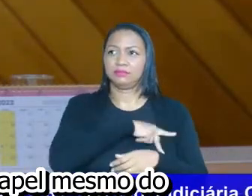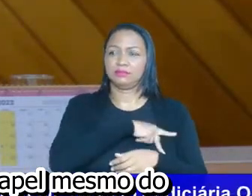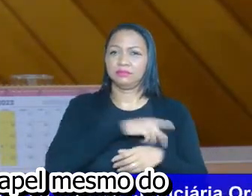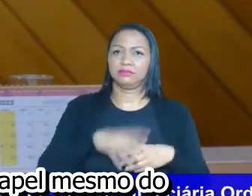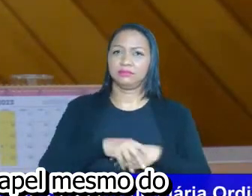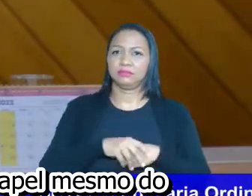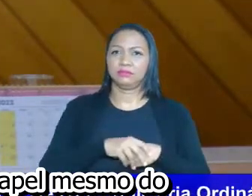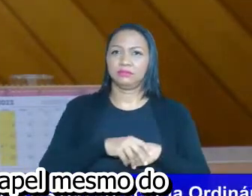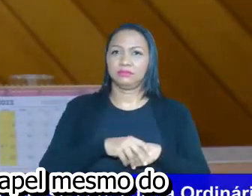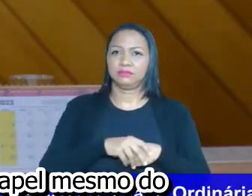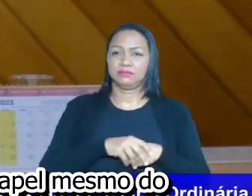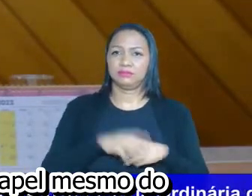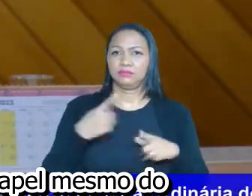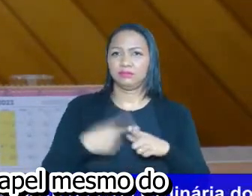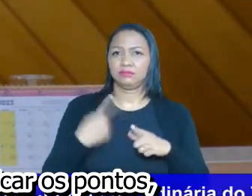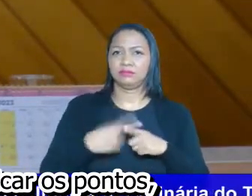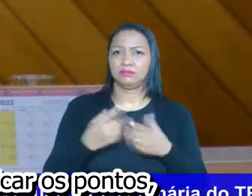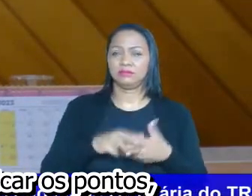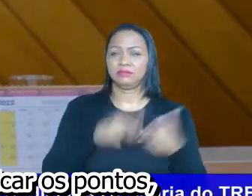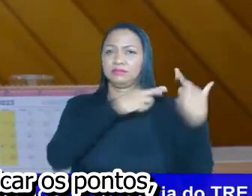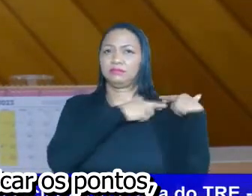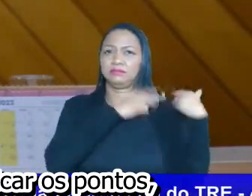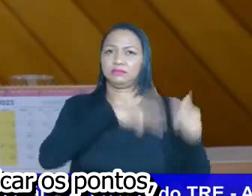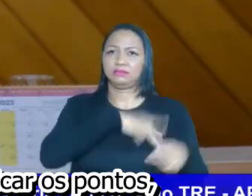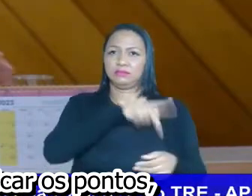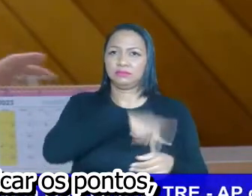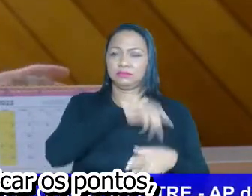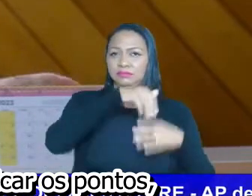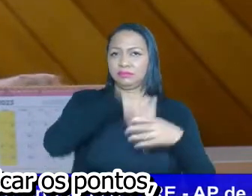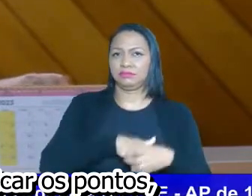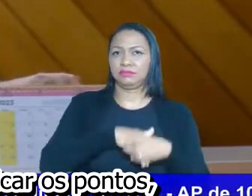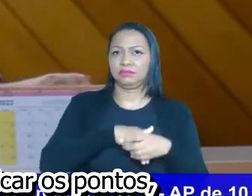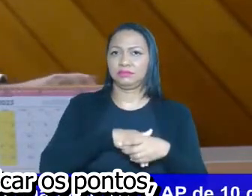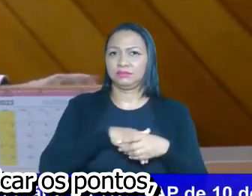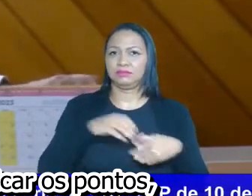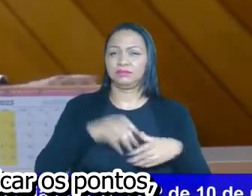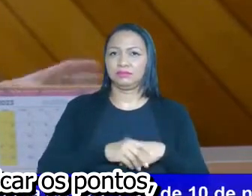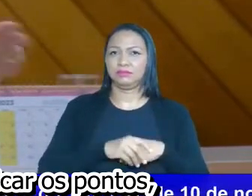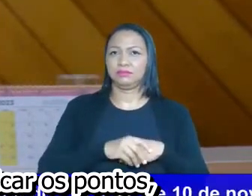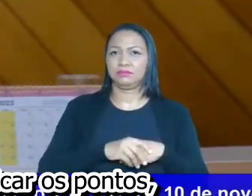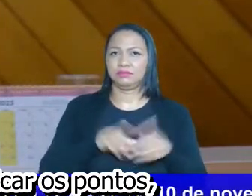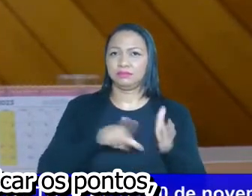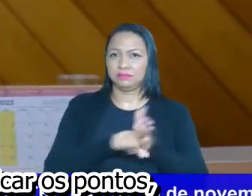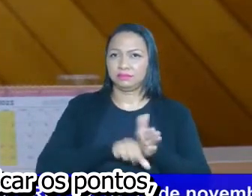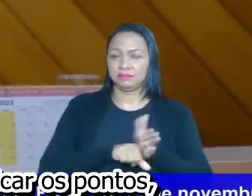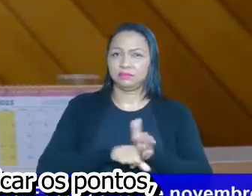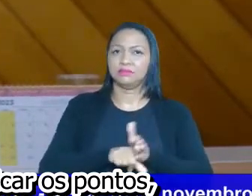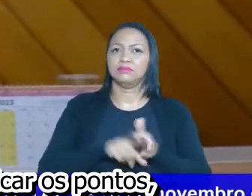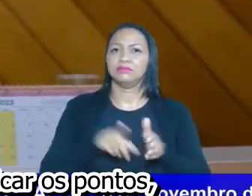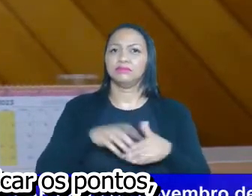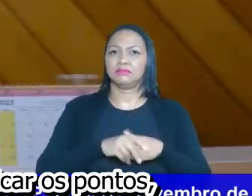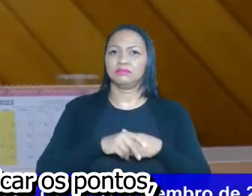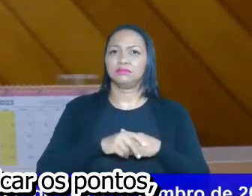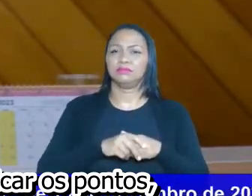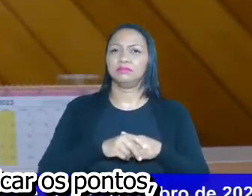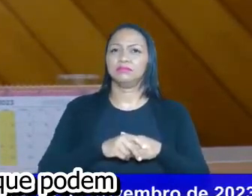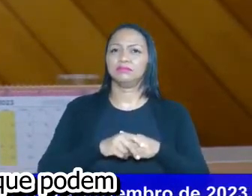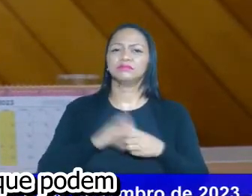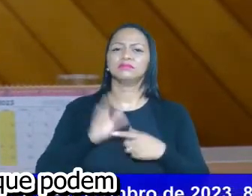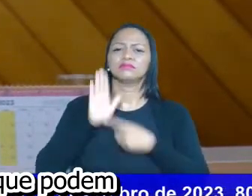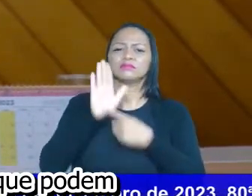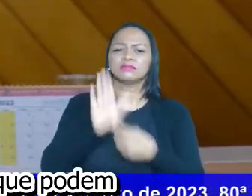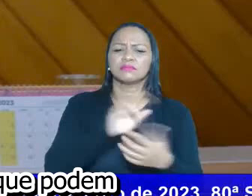Eleitoral, porque é o papel mesmo do Ministério Público Eleitoral fazer essa averiguação e indicar